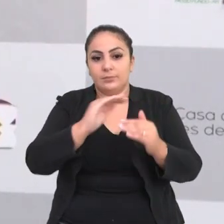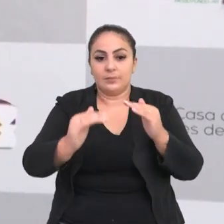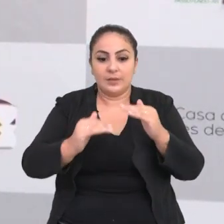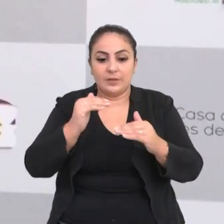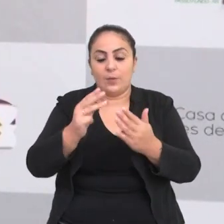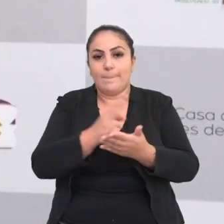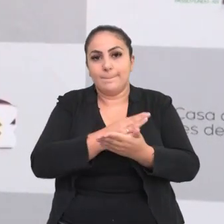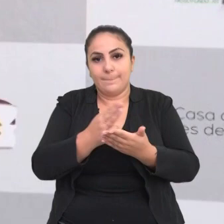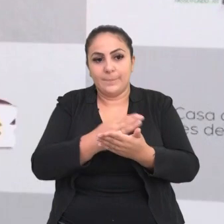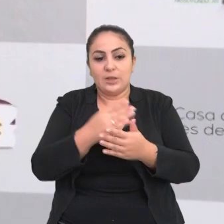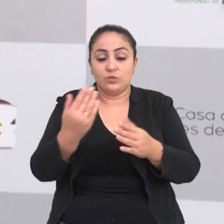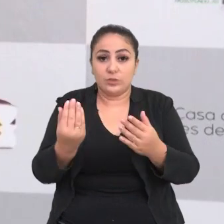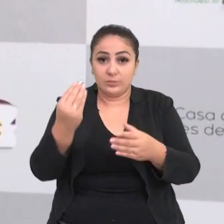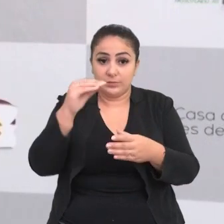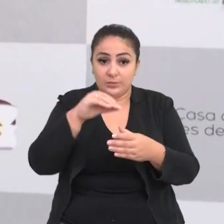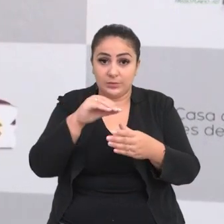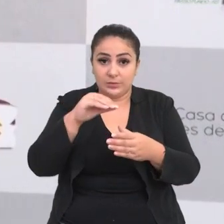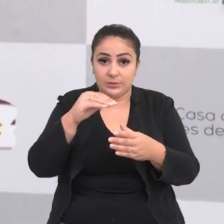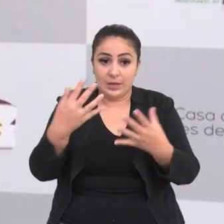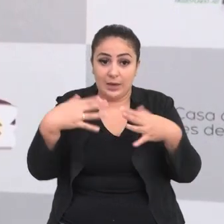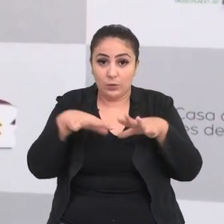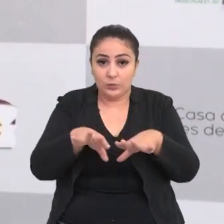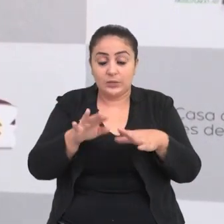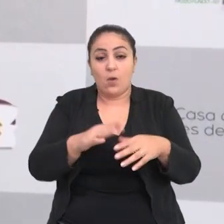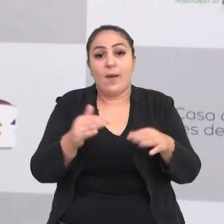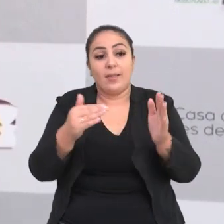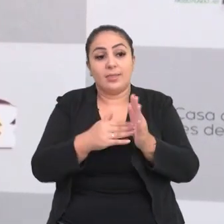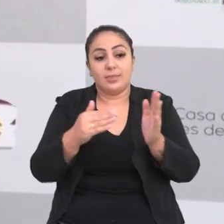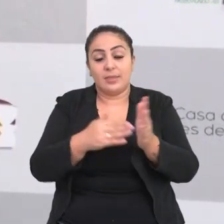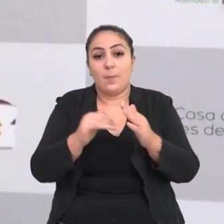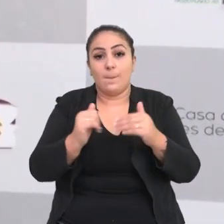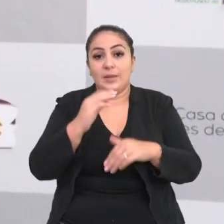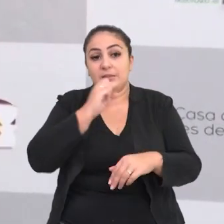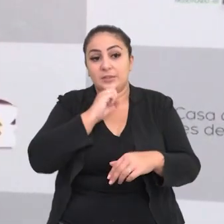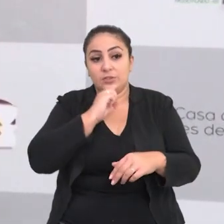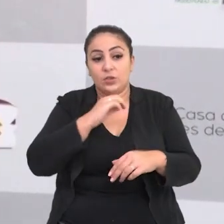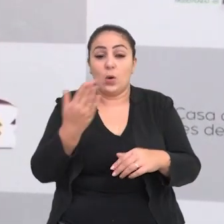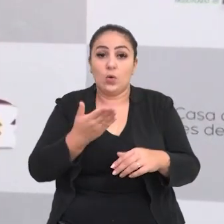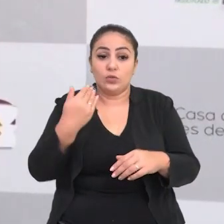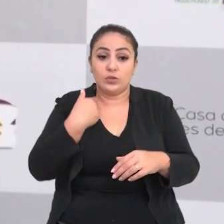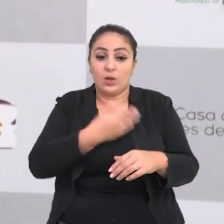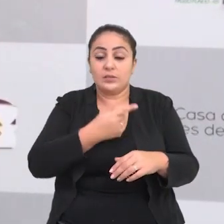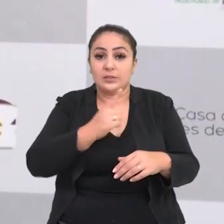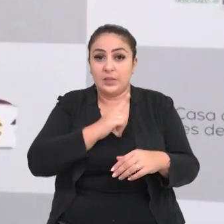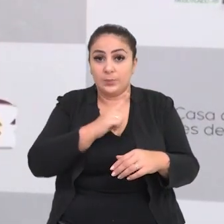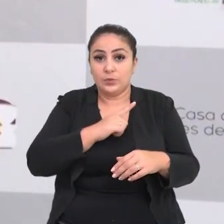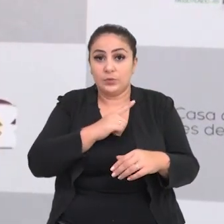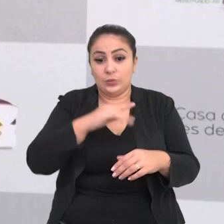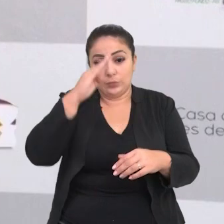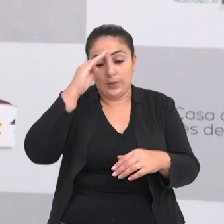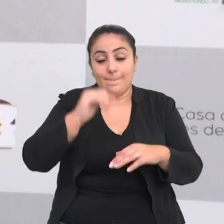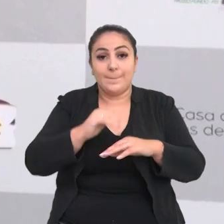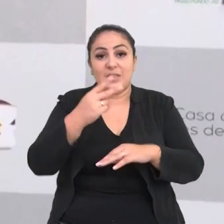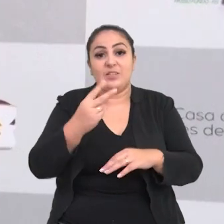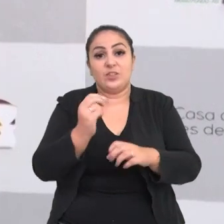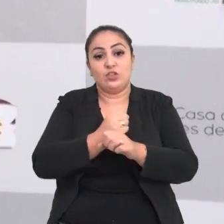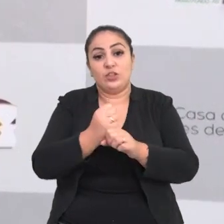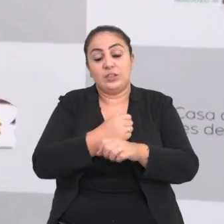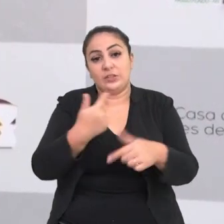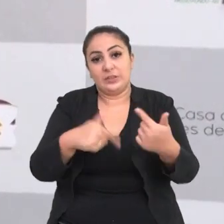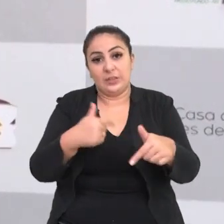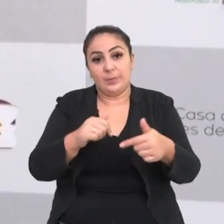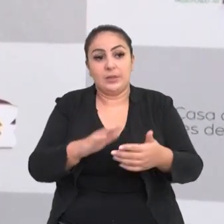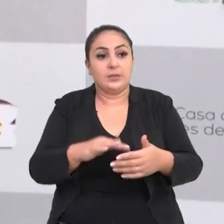nível médio, desde a inclusão, não é? Até os mais antigos. Hoje nós temos soldados na Brigada Militar com mais de 20